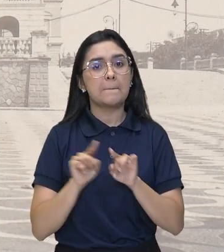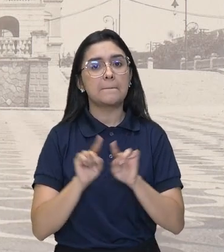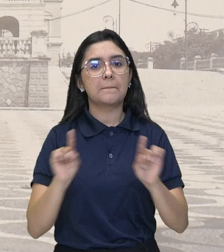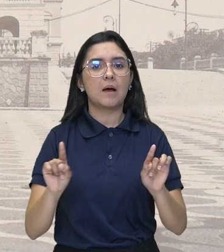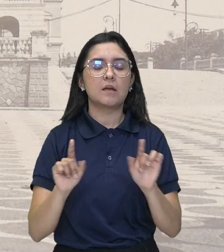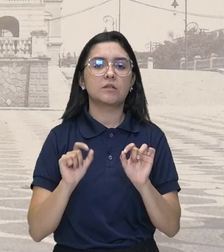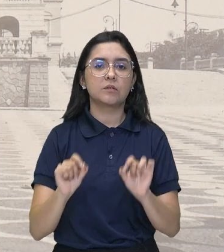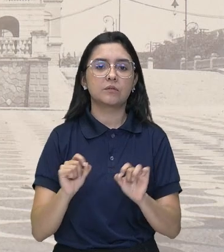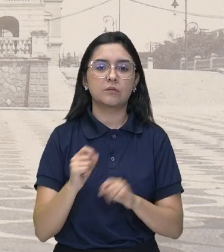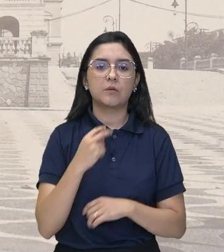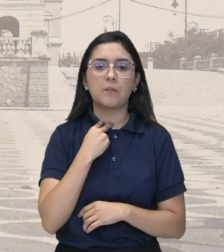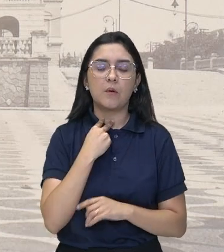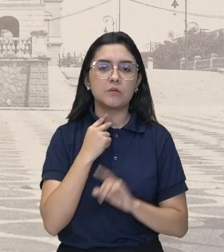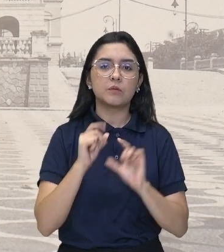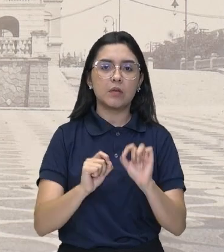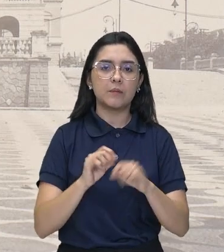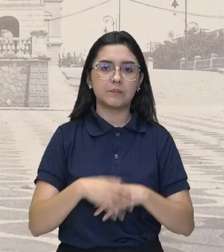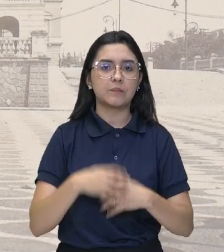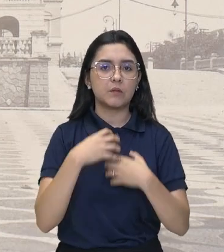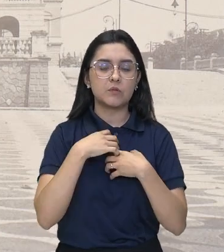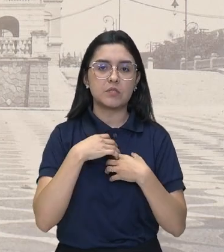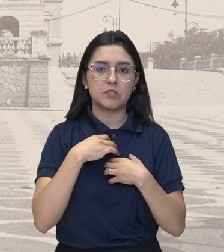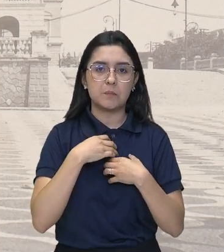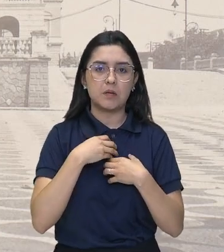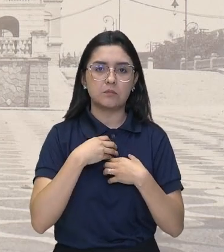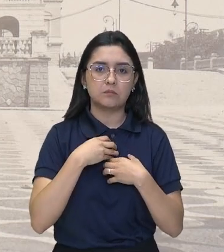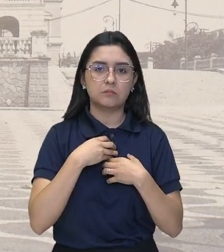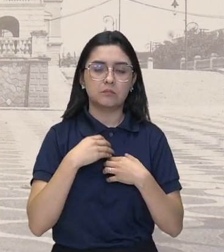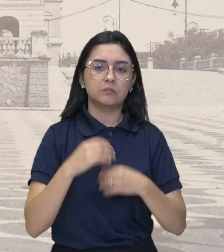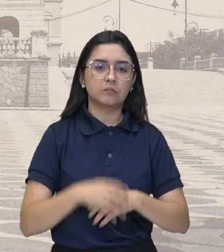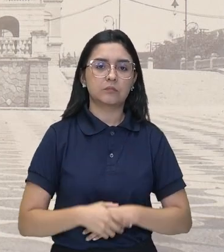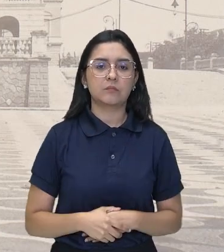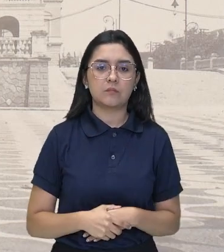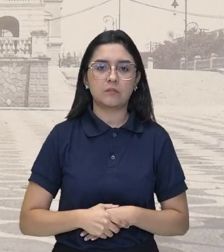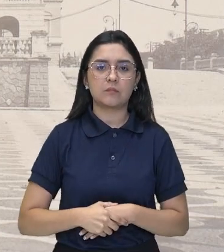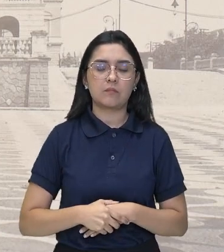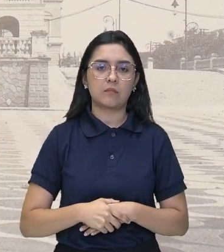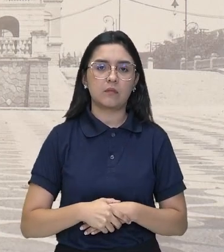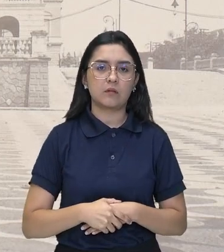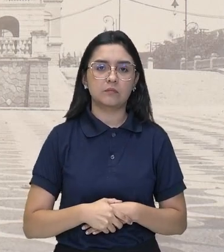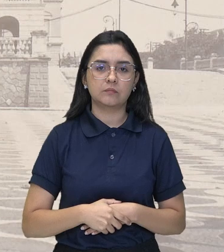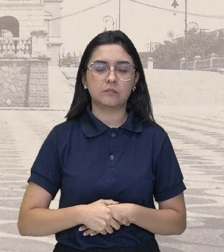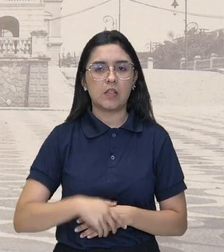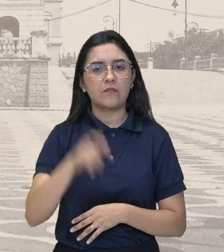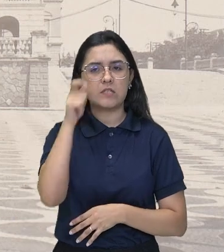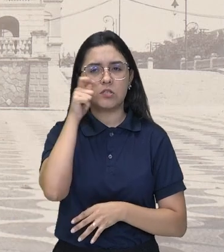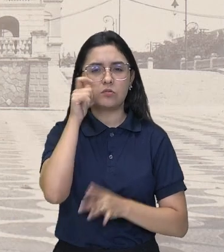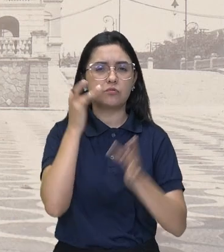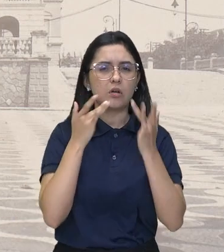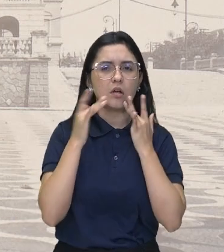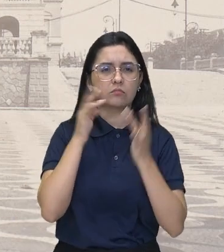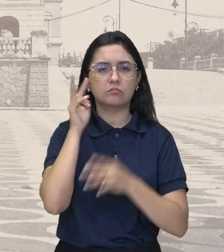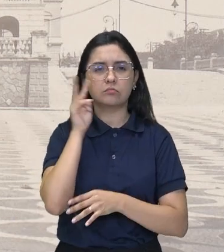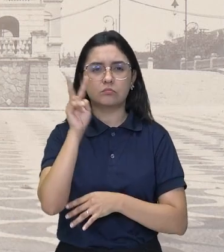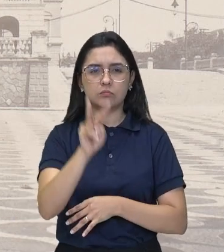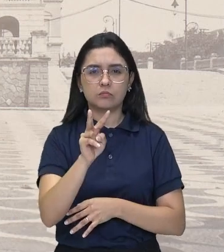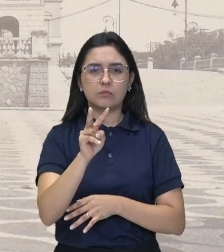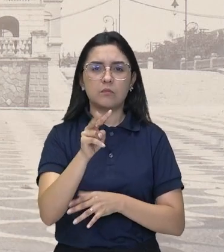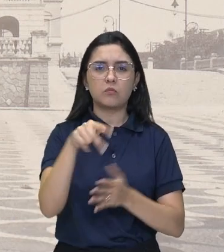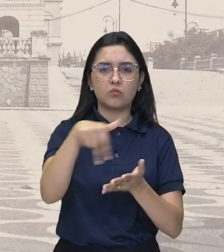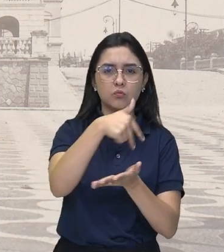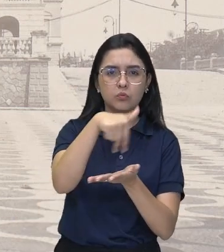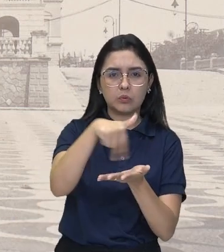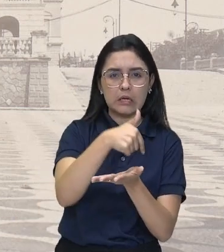posso medir os sentimentos que uma pessoa tem ao assistir uma peça teatral, um corpo de dança,